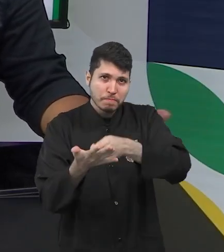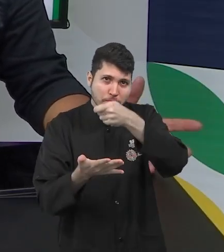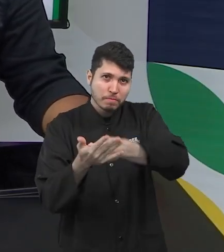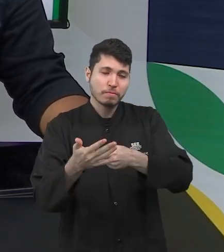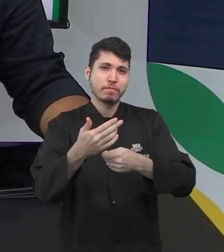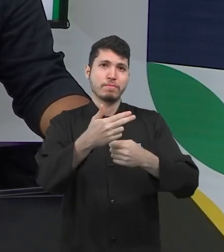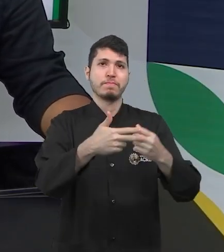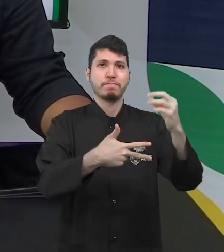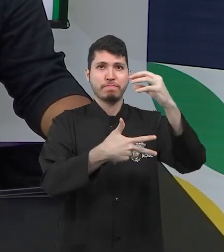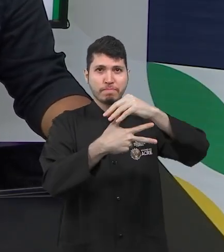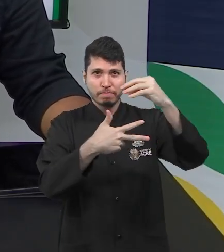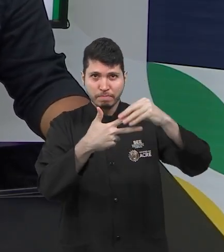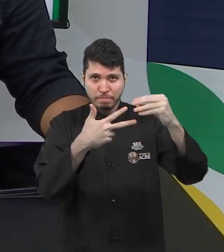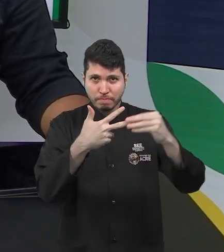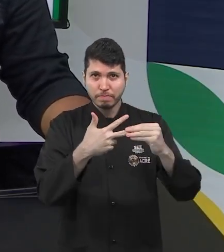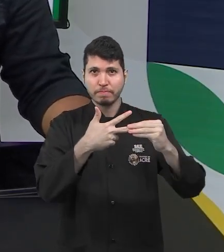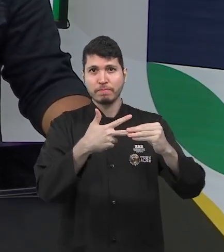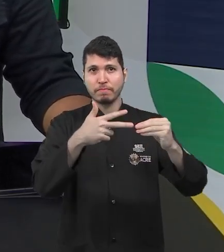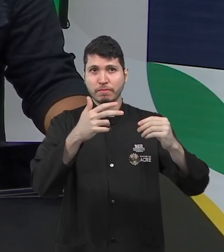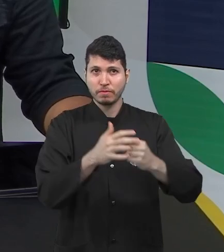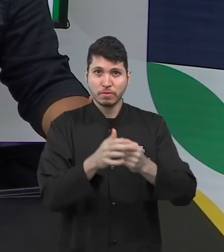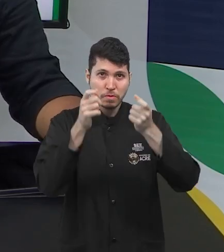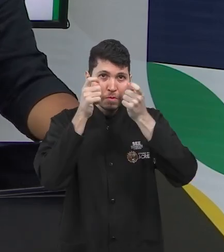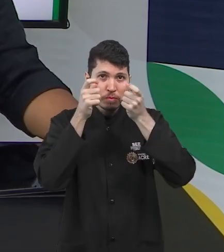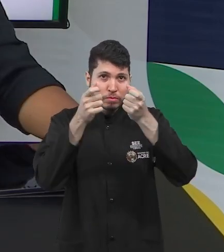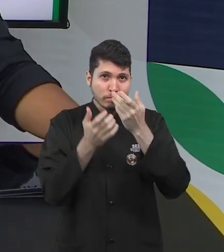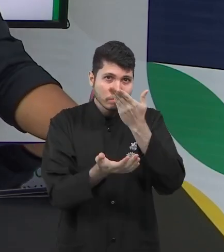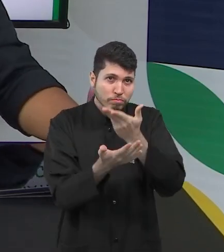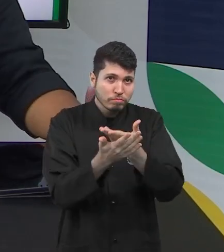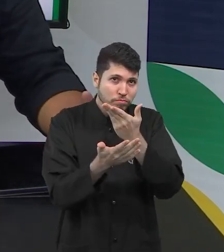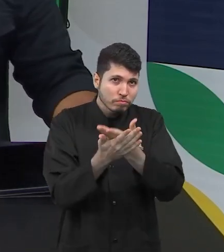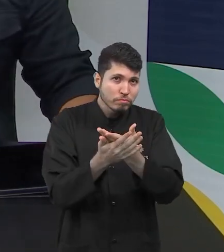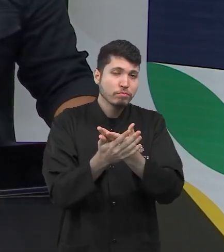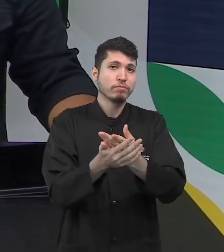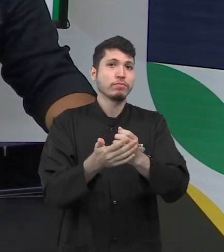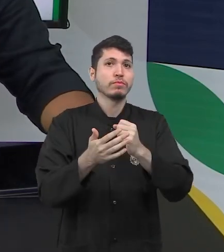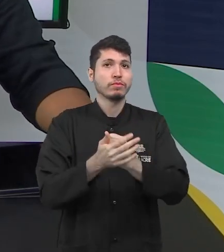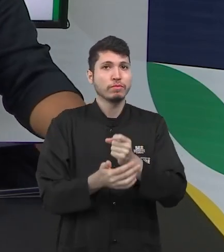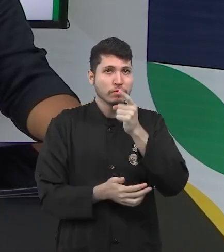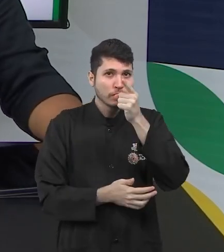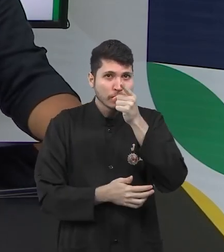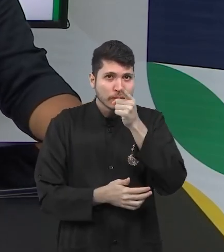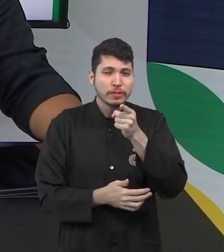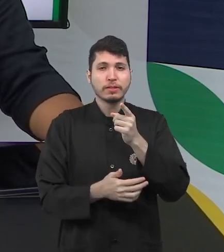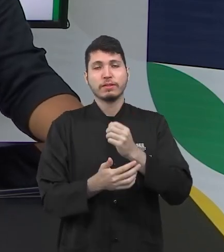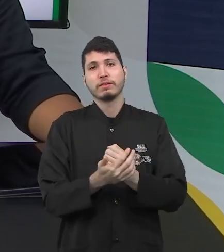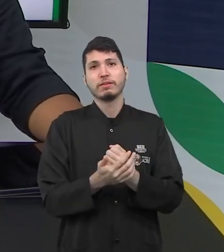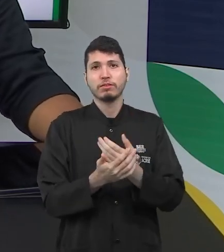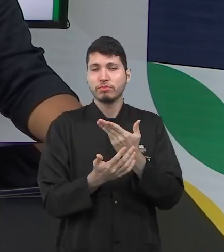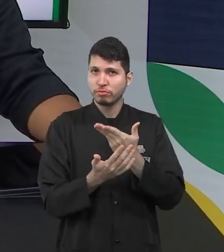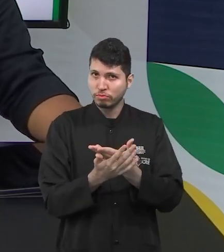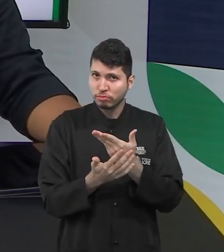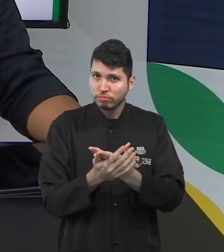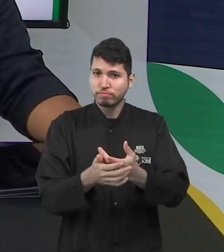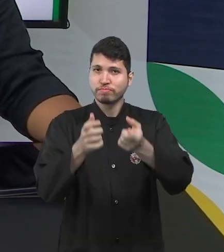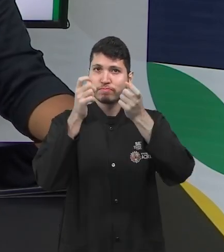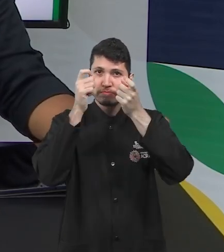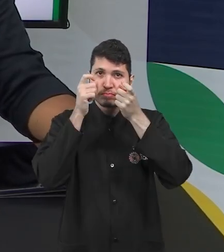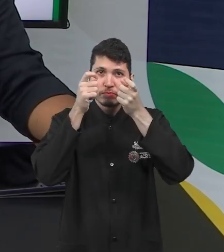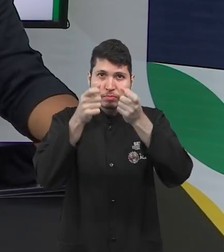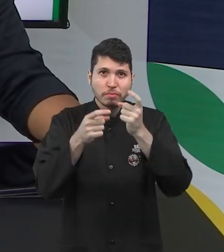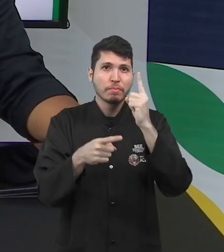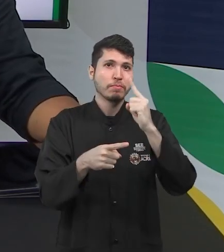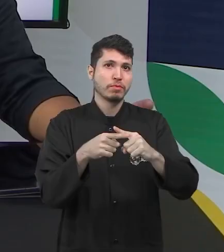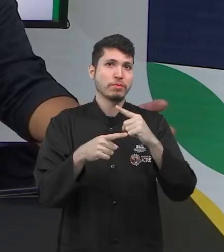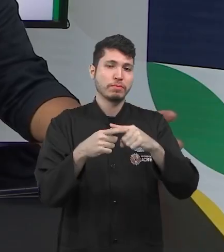presente, assim como a função do primeiro grau, tá bom? Então fique atento a essa aula. Lembrando que você, estudante que está fazendo essa aula, muito atenção, porque o